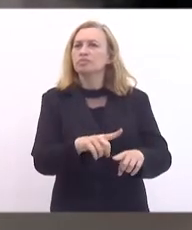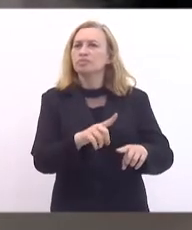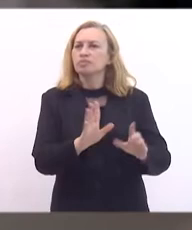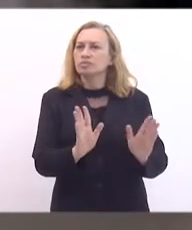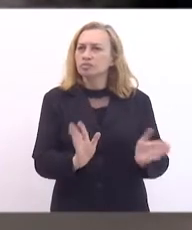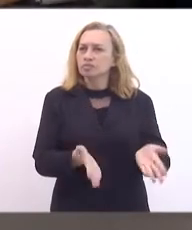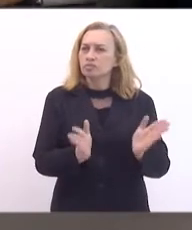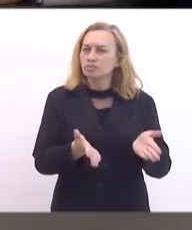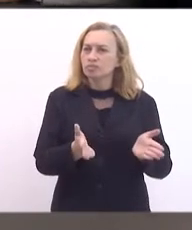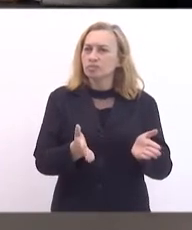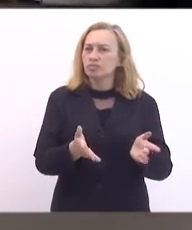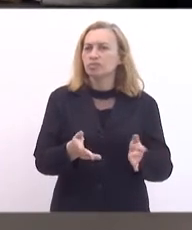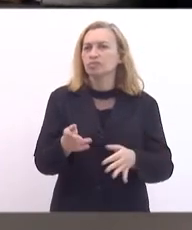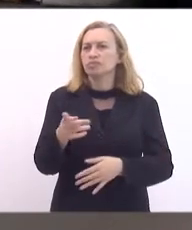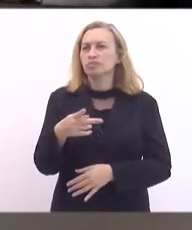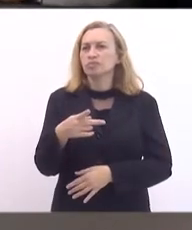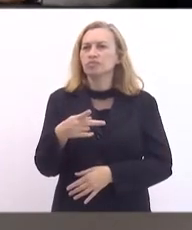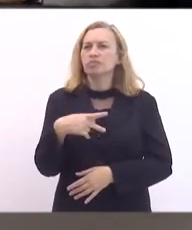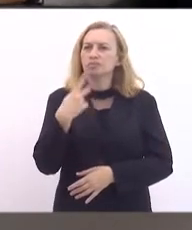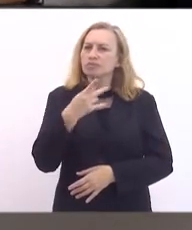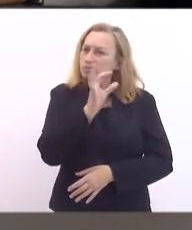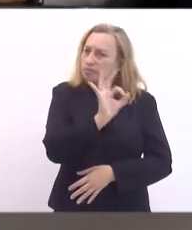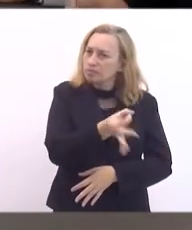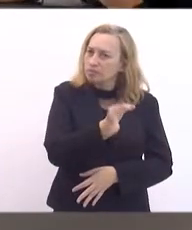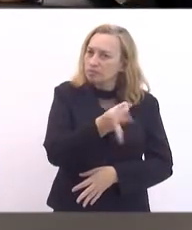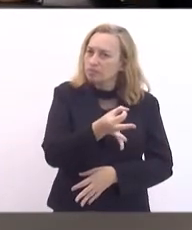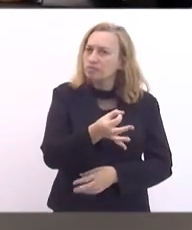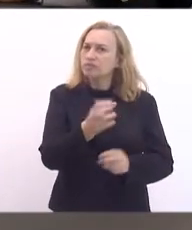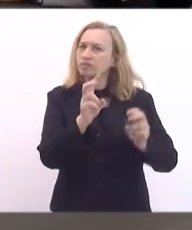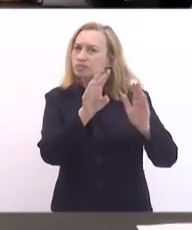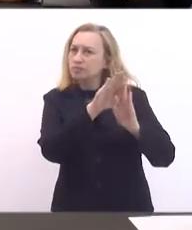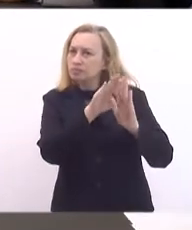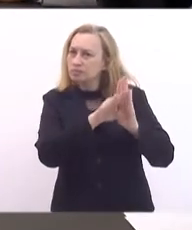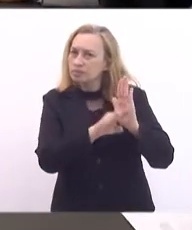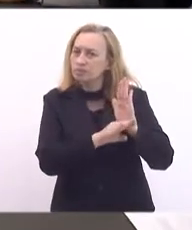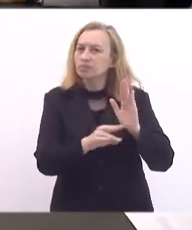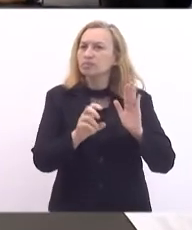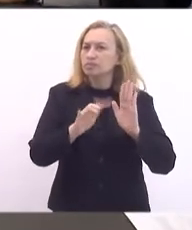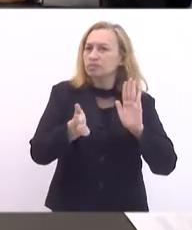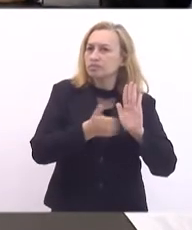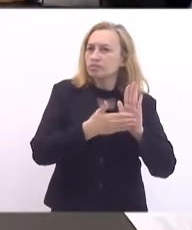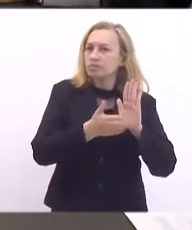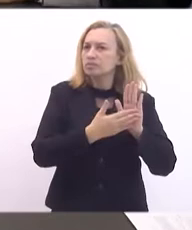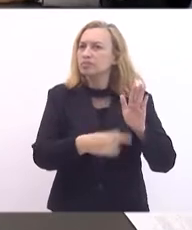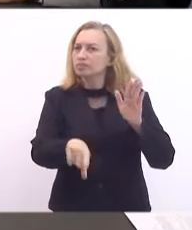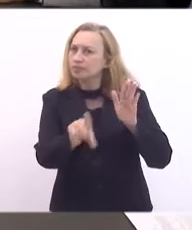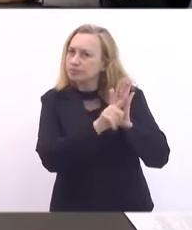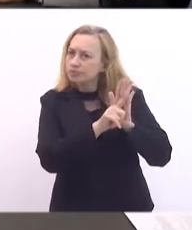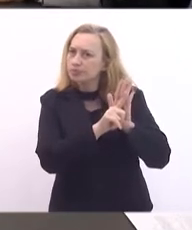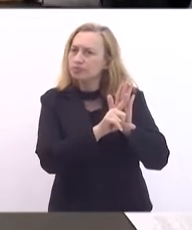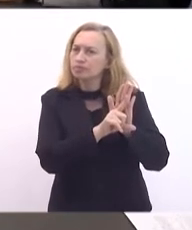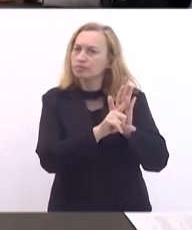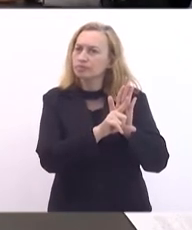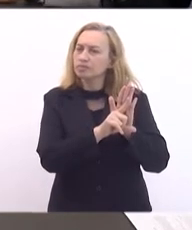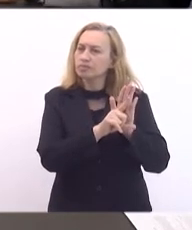audiência pública Exatamente esse se você fazer uma proposta de destilação